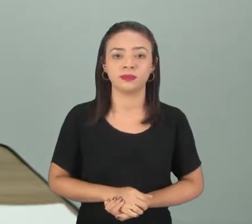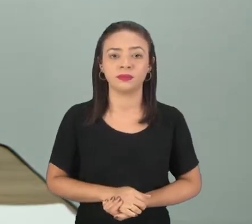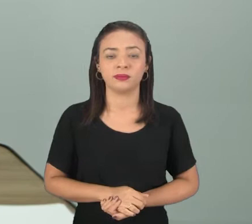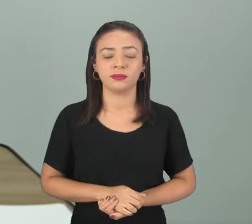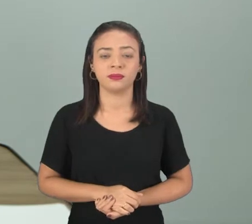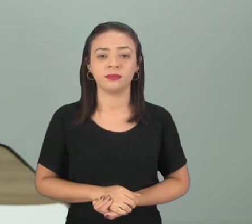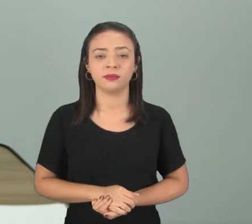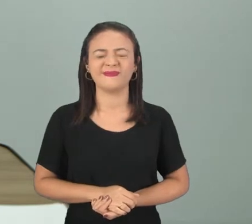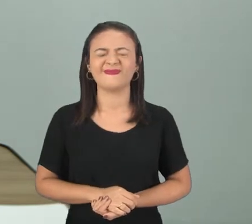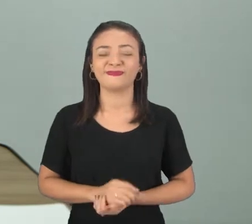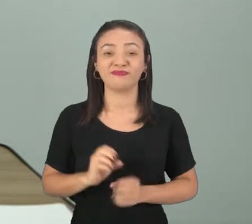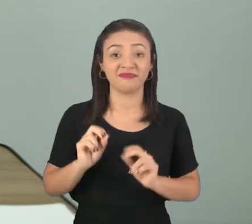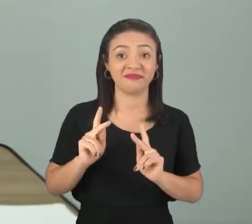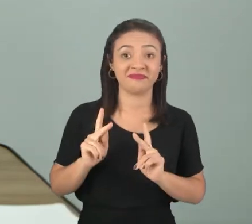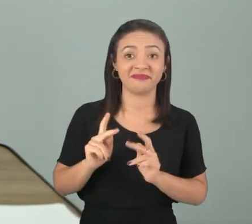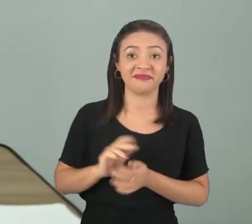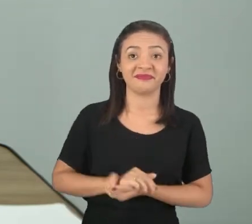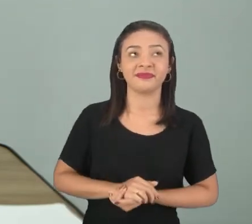quem